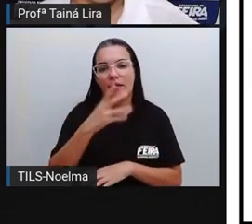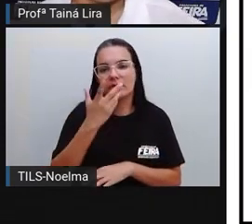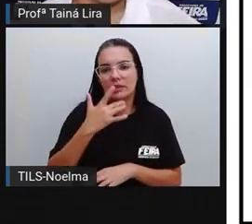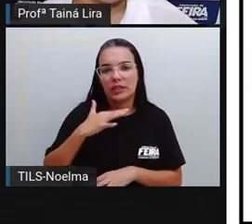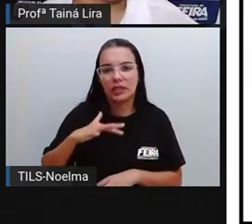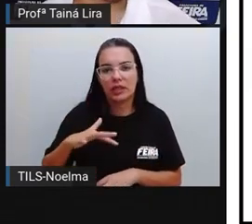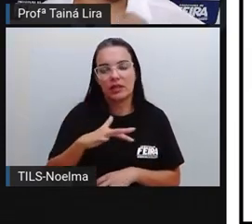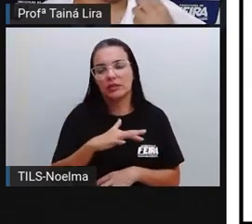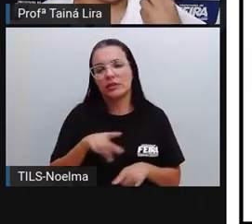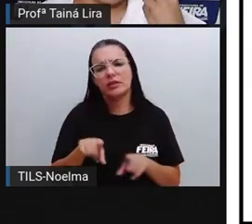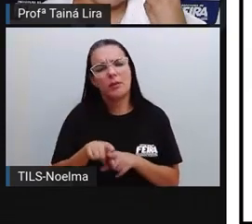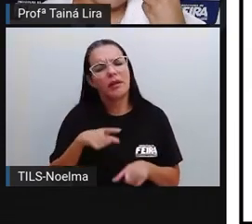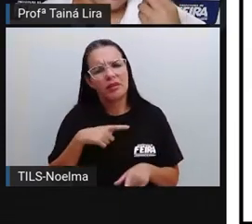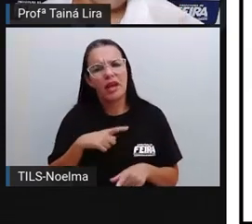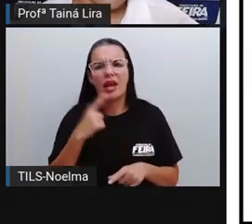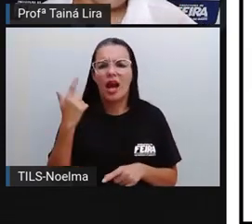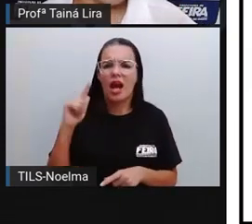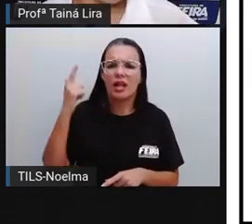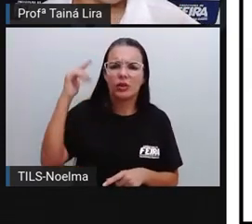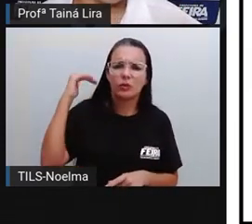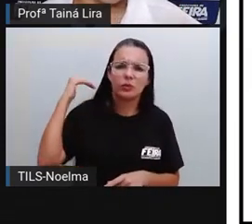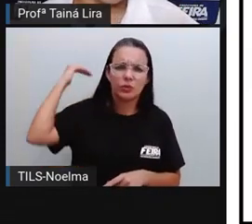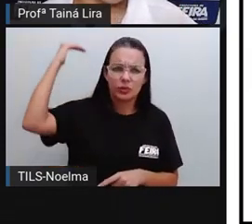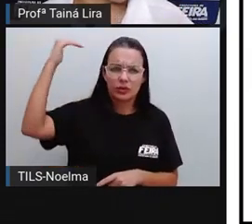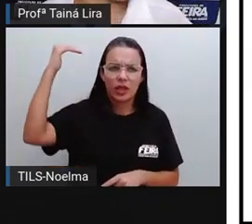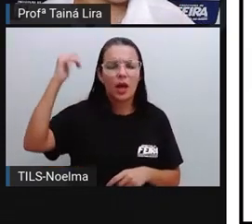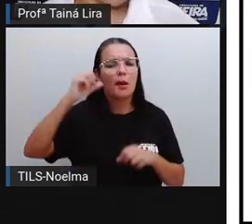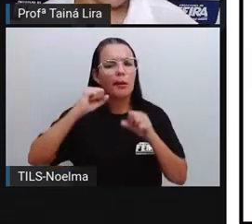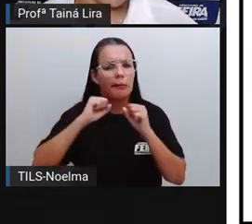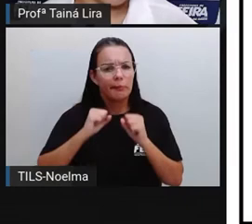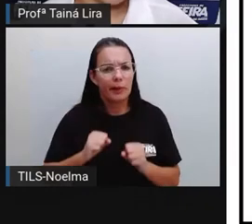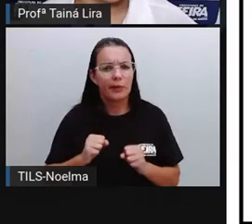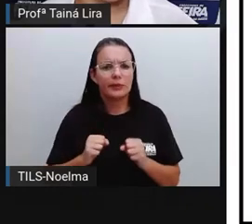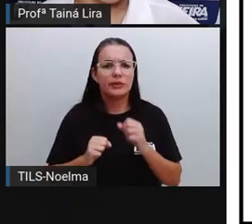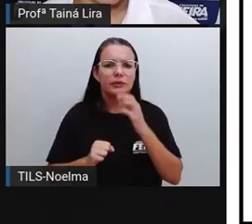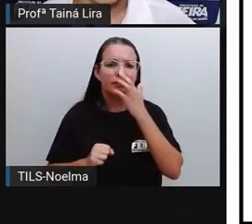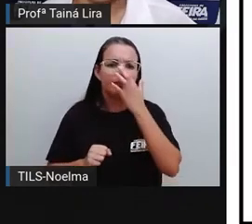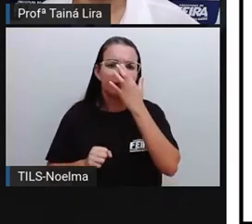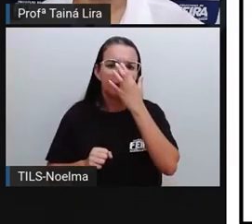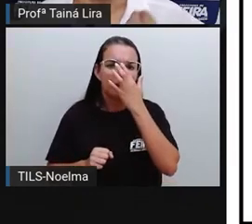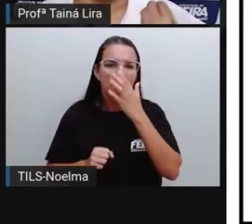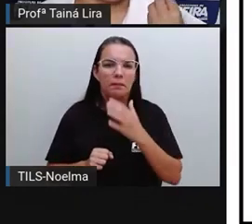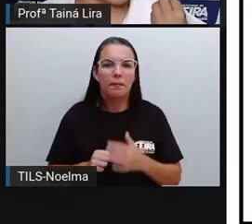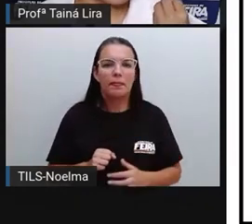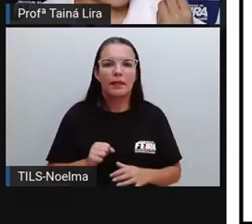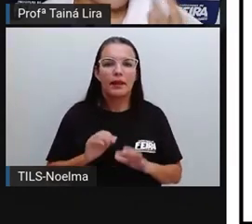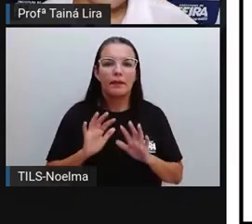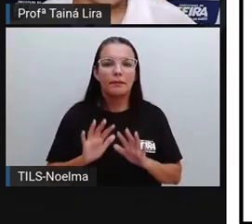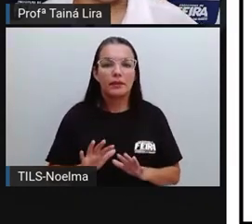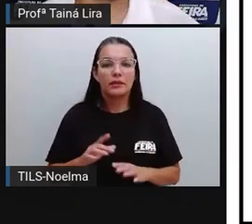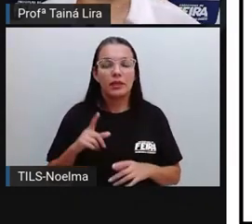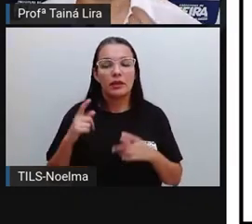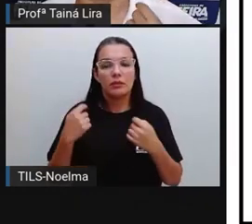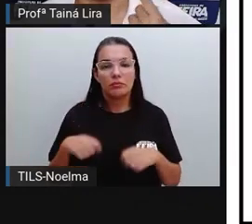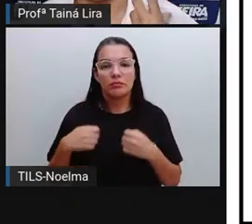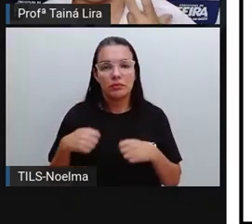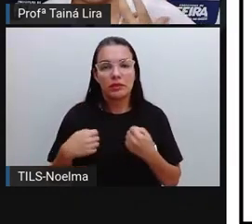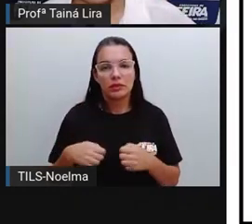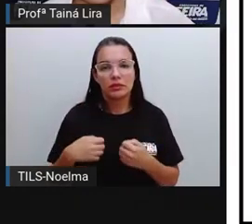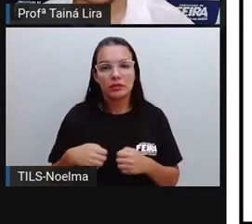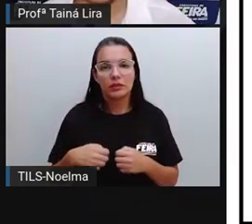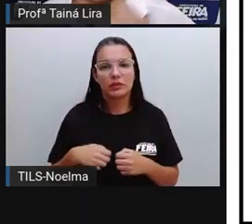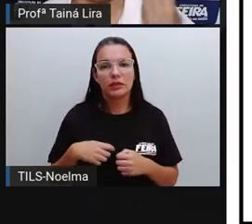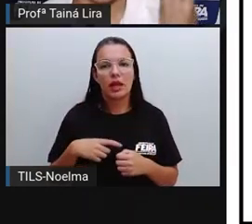né, principalmente aqueles que trabalham nas escolas, tá? Ou para os pais que estão vendo